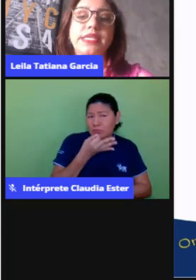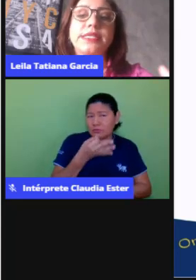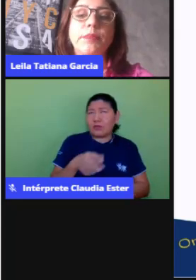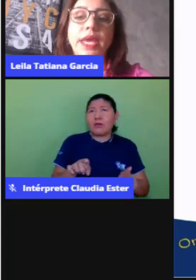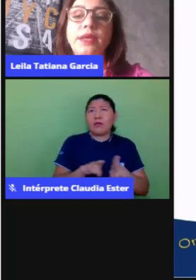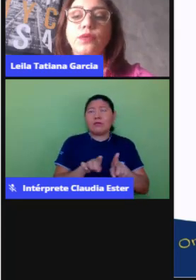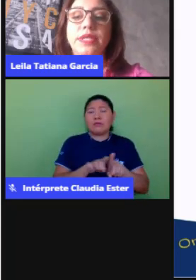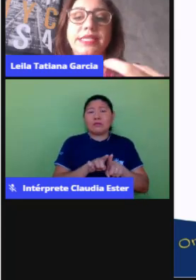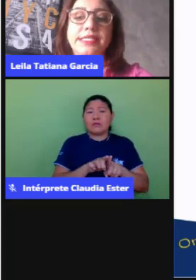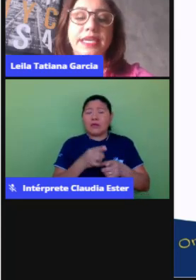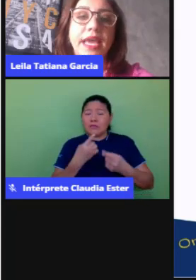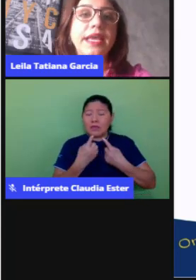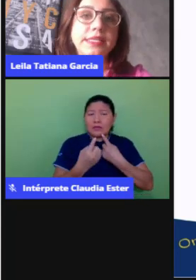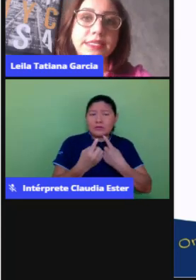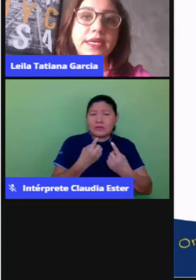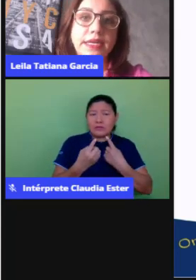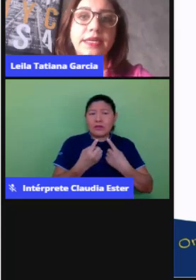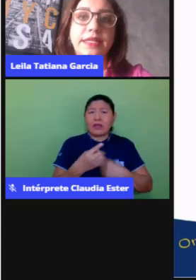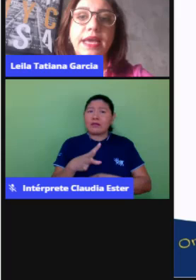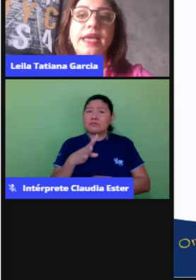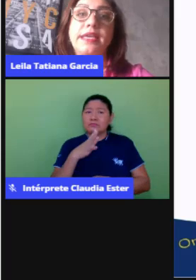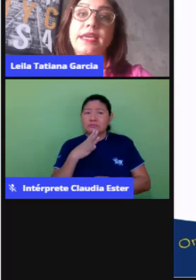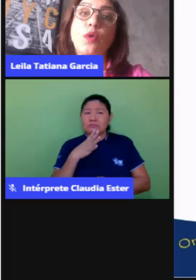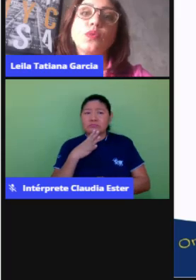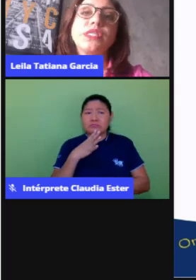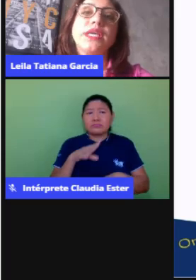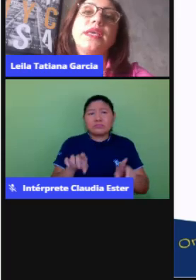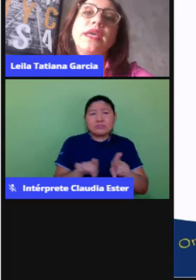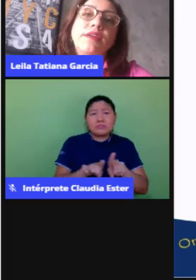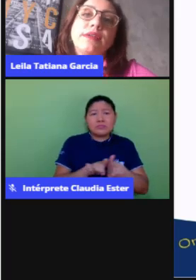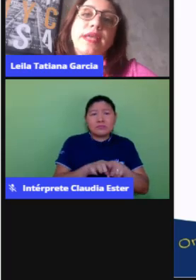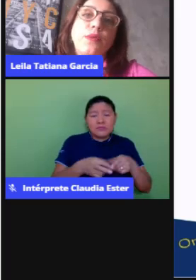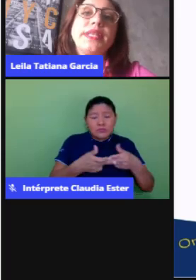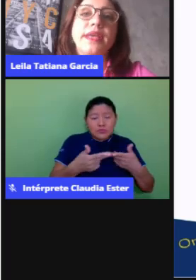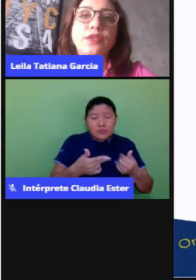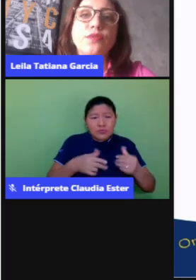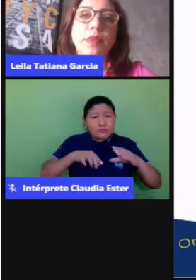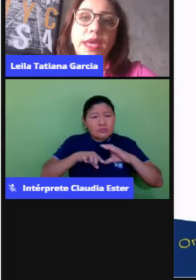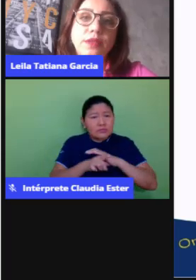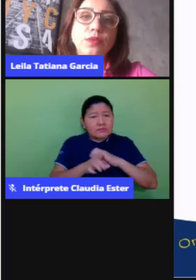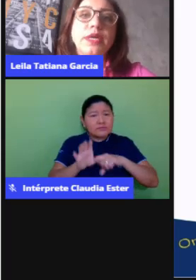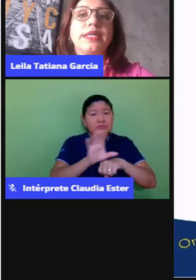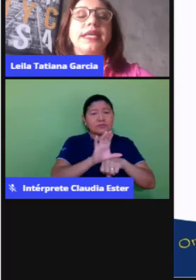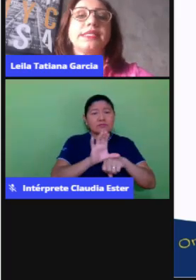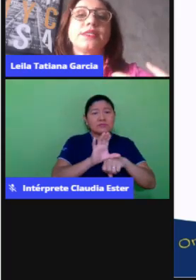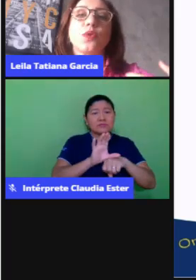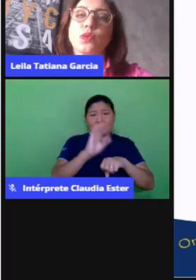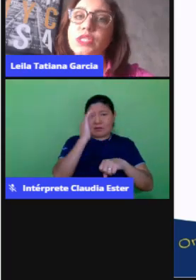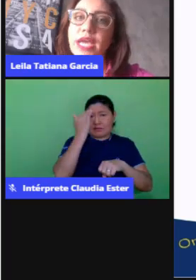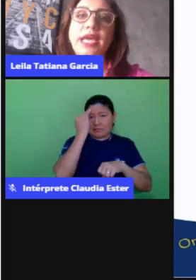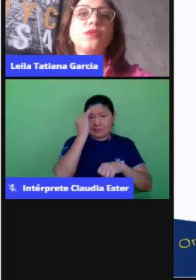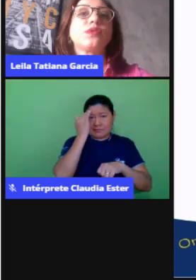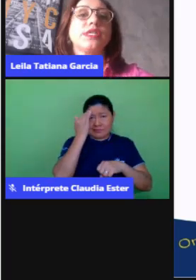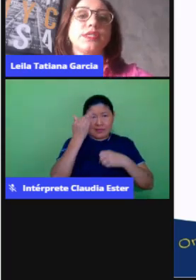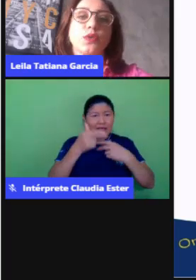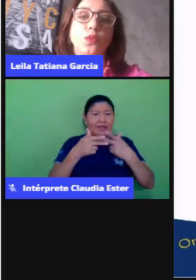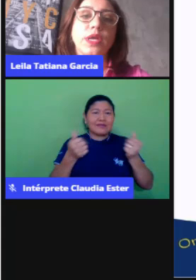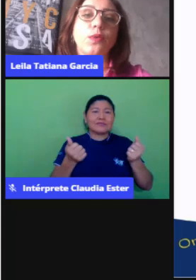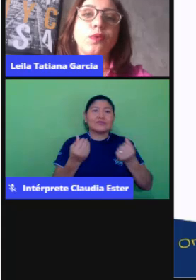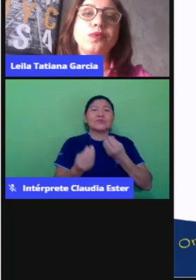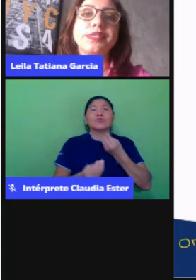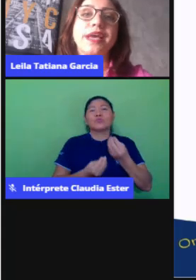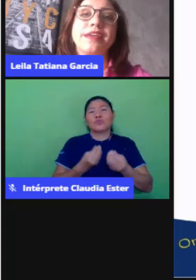o conhecimento da ciência, né, e conseguir ter o entendimento desses conceitos,